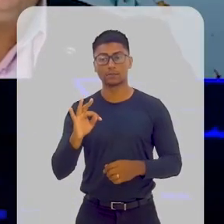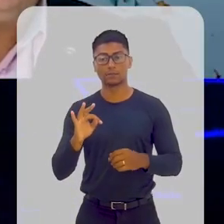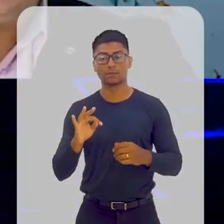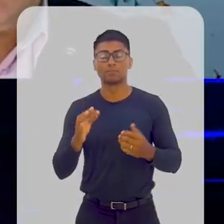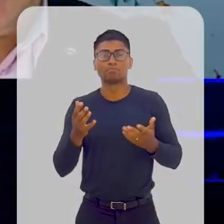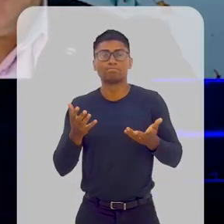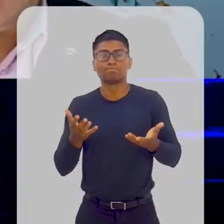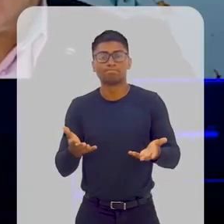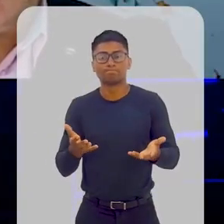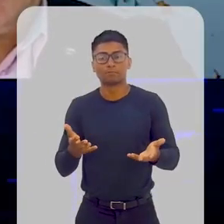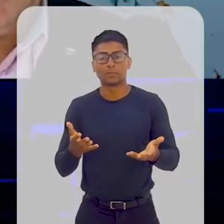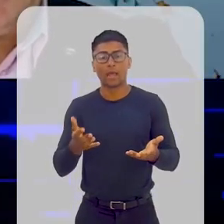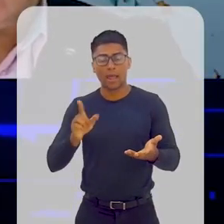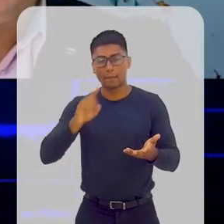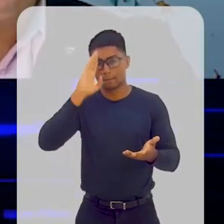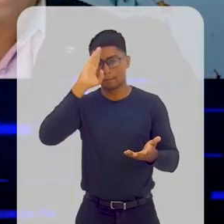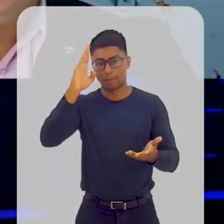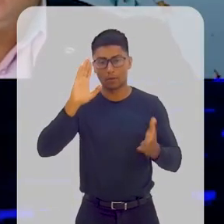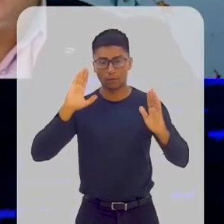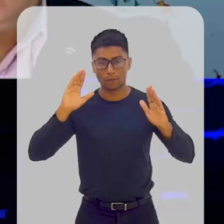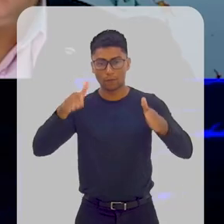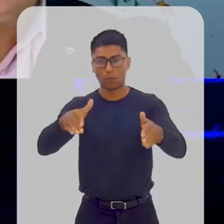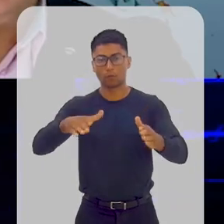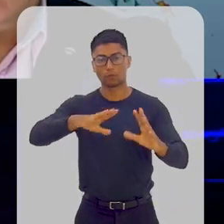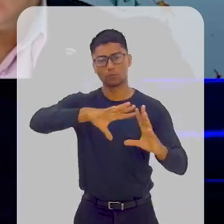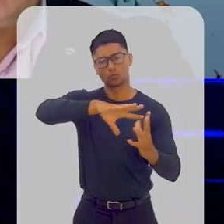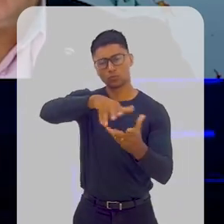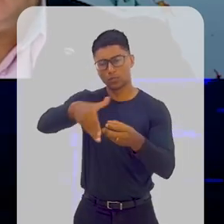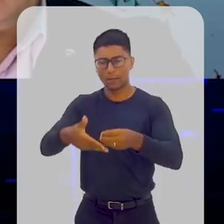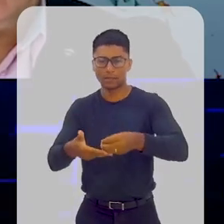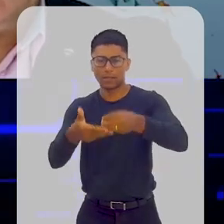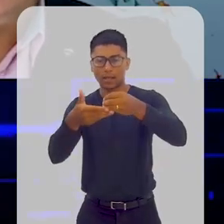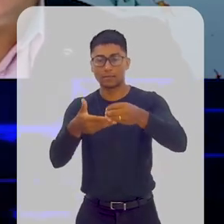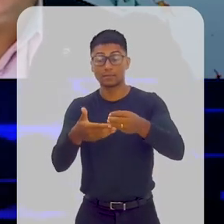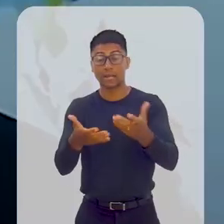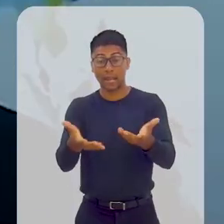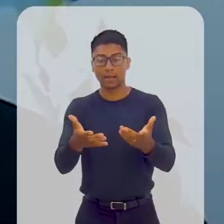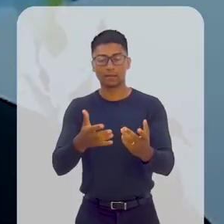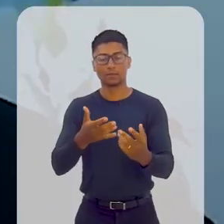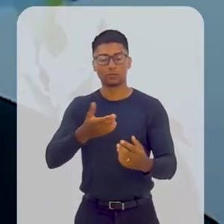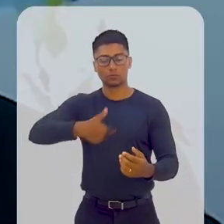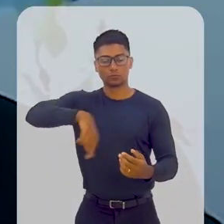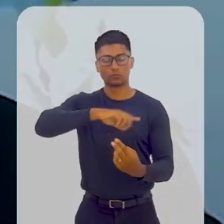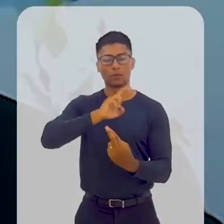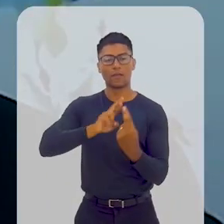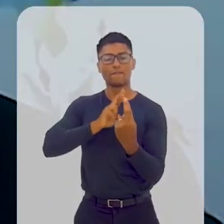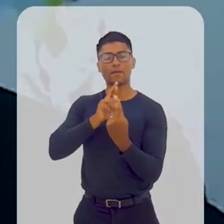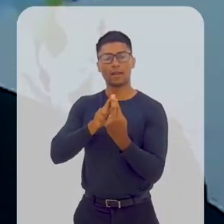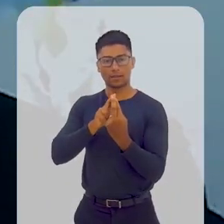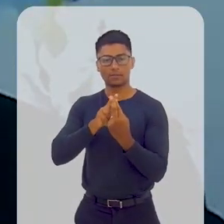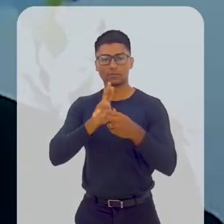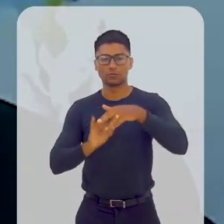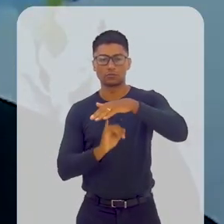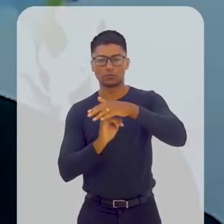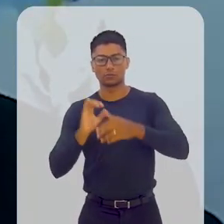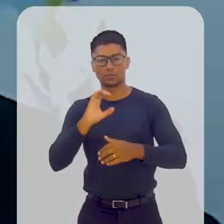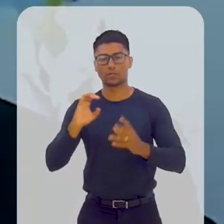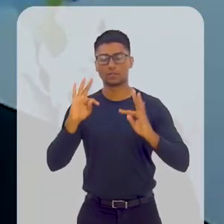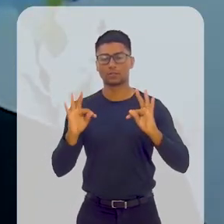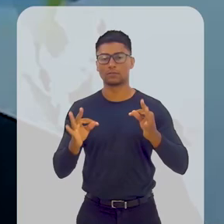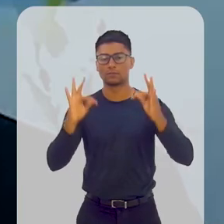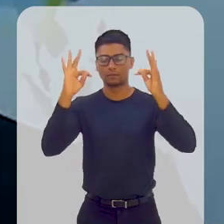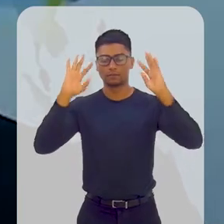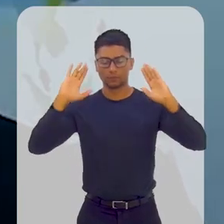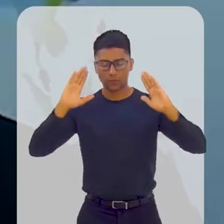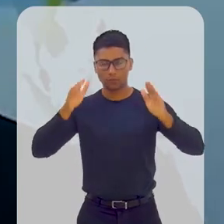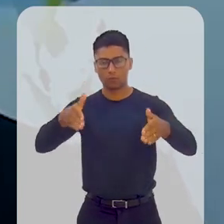ele é orientado pela sustentabilidade. A sua visão é ser uma referência em Instituto de Ciência e Tecnologia em nível global, com